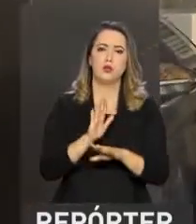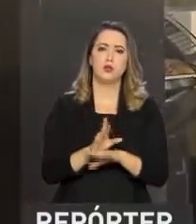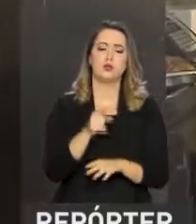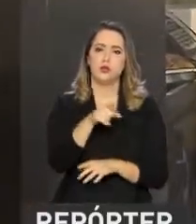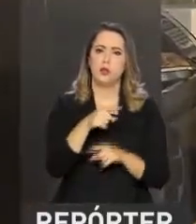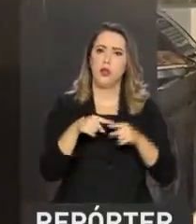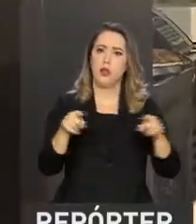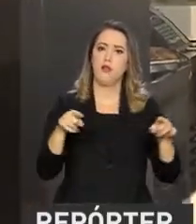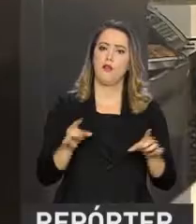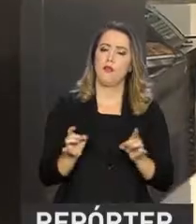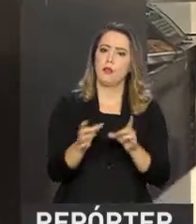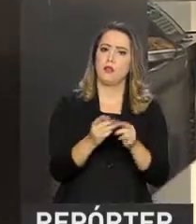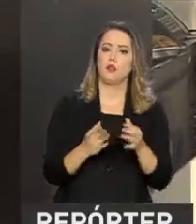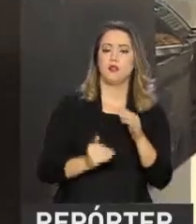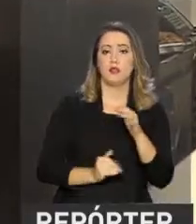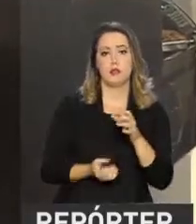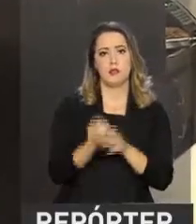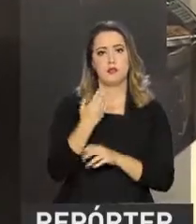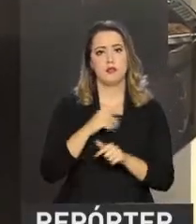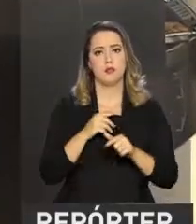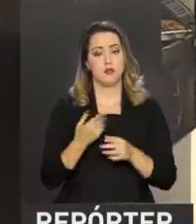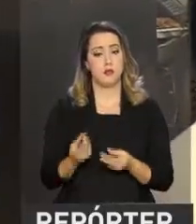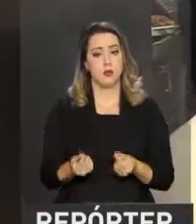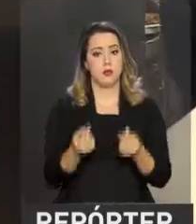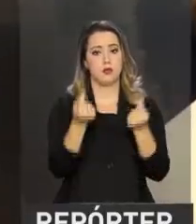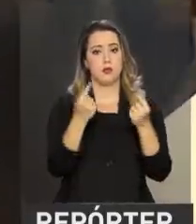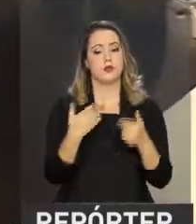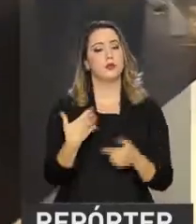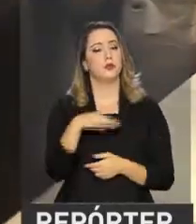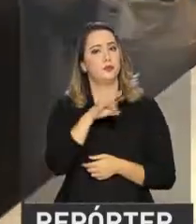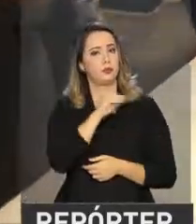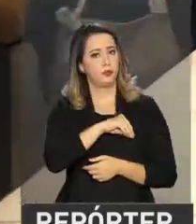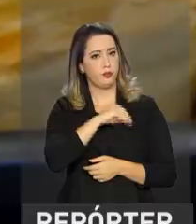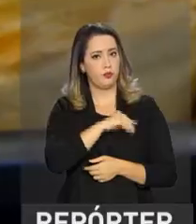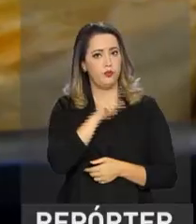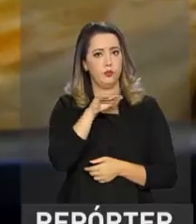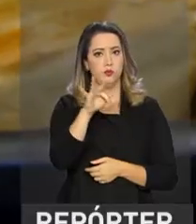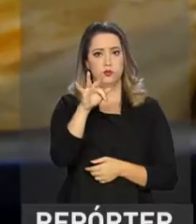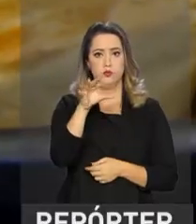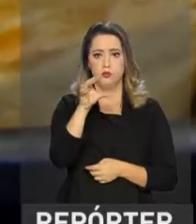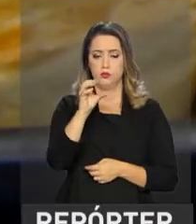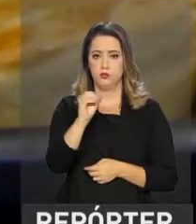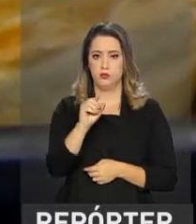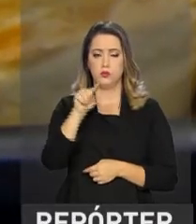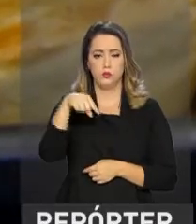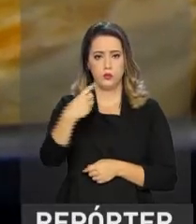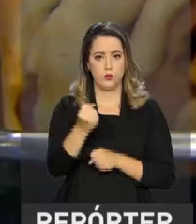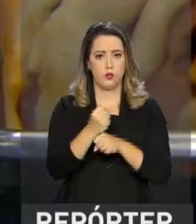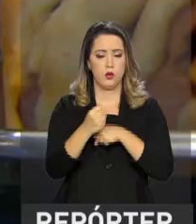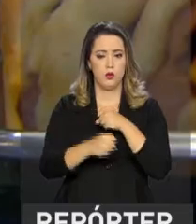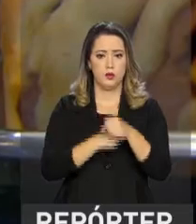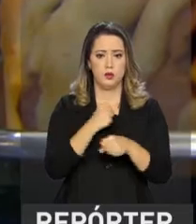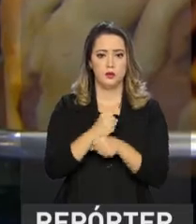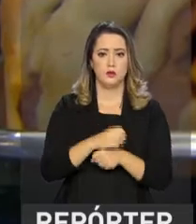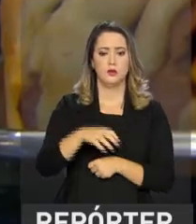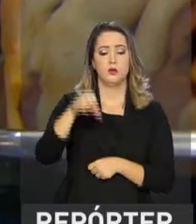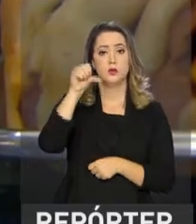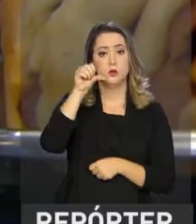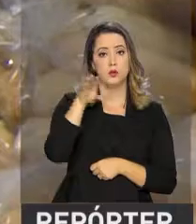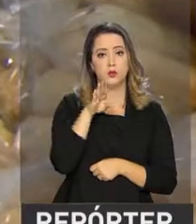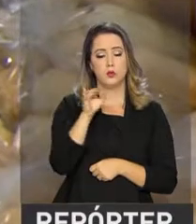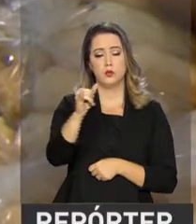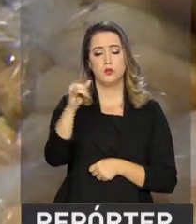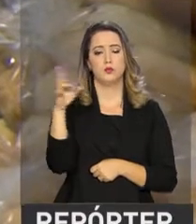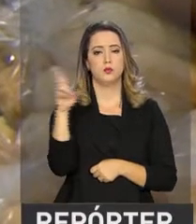andréia gerar emprego e renda o fundo constitucional do centro oeste vai oferecer no próximo ano 9 bilhões